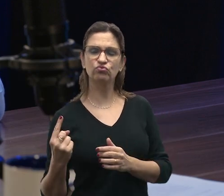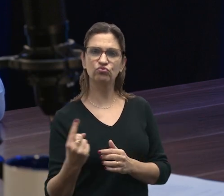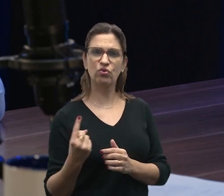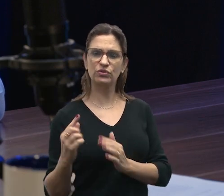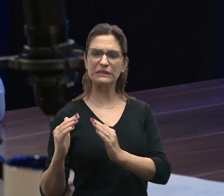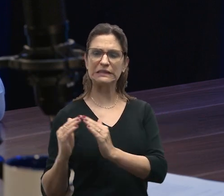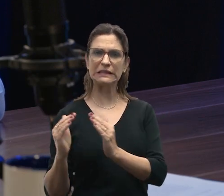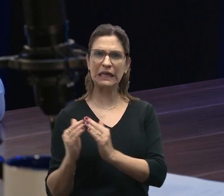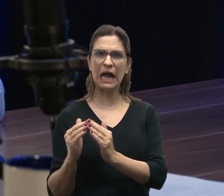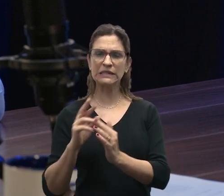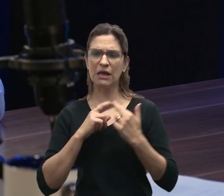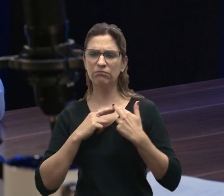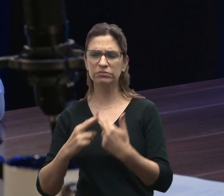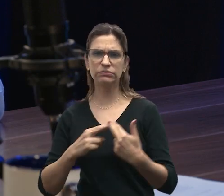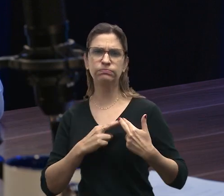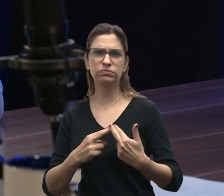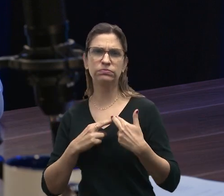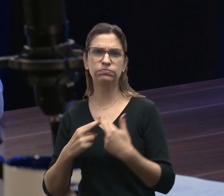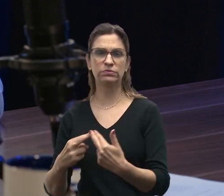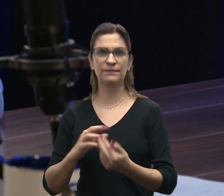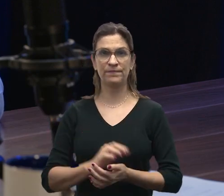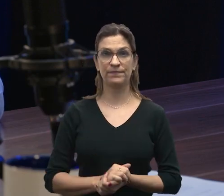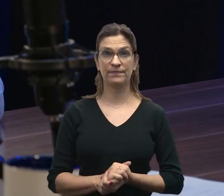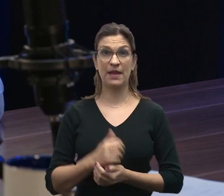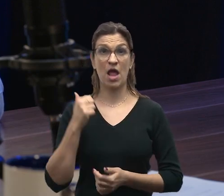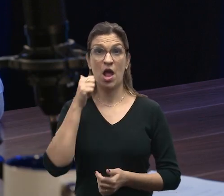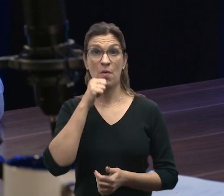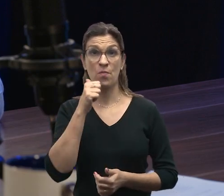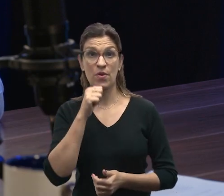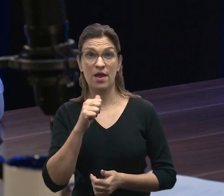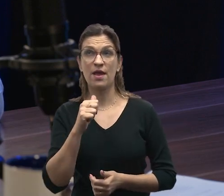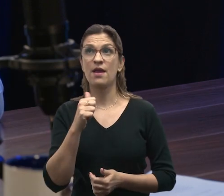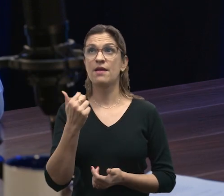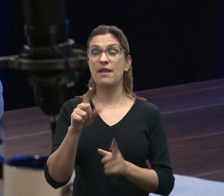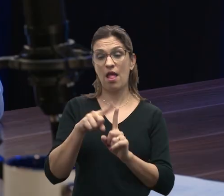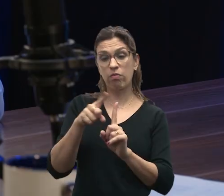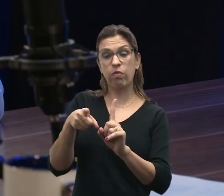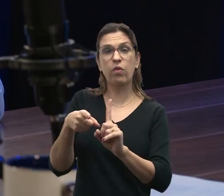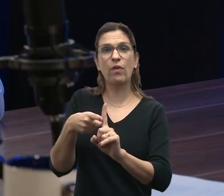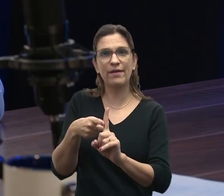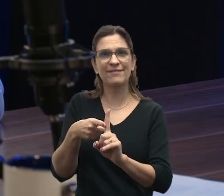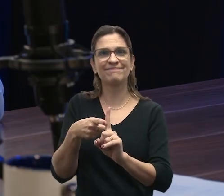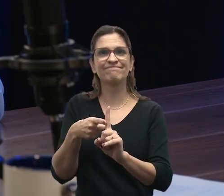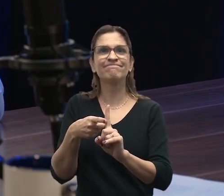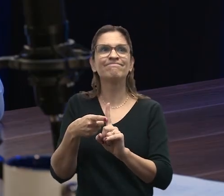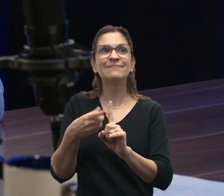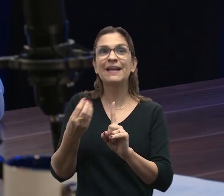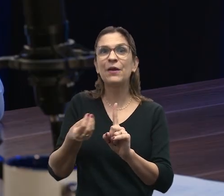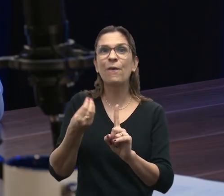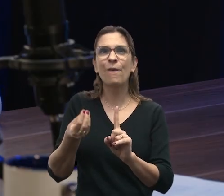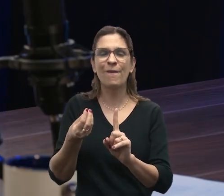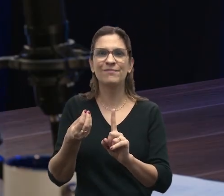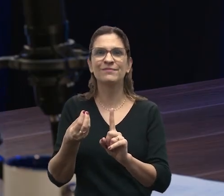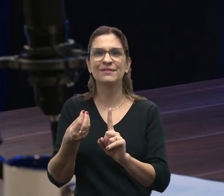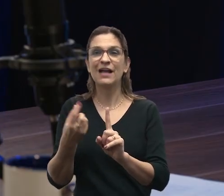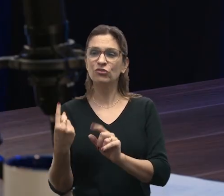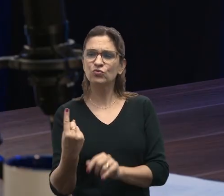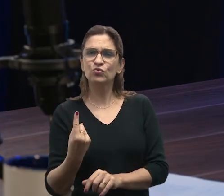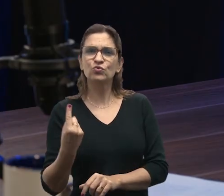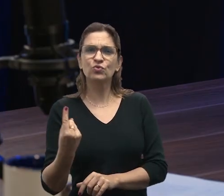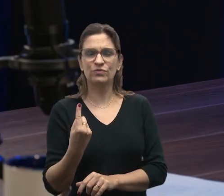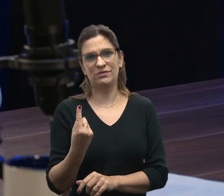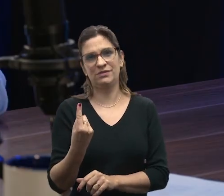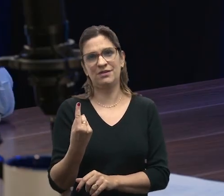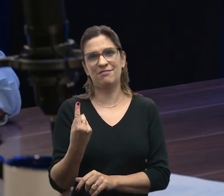mulheres engravidam e muitas vezes ficam sozinhas para cuidar da família. Isso empobrece a sociedade, porque empobrece aquela